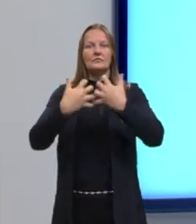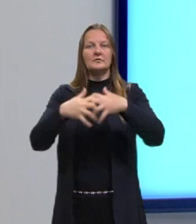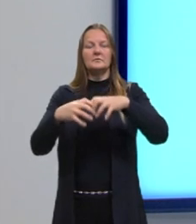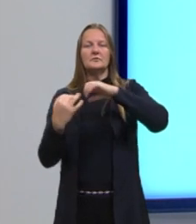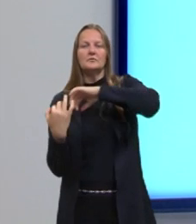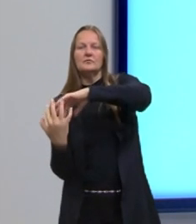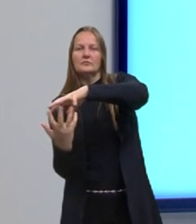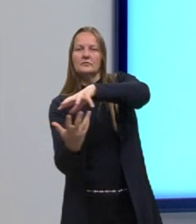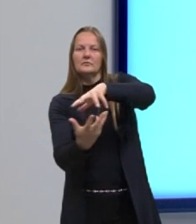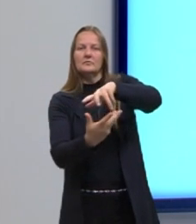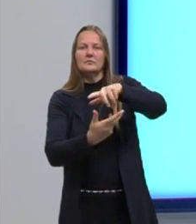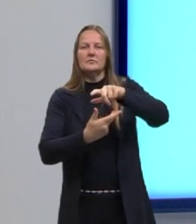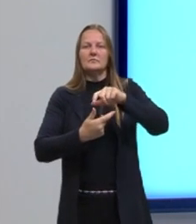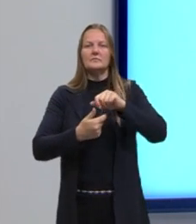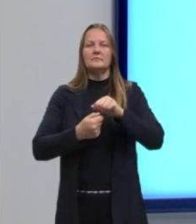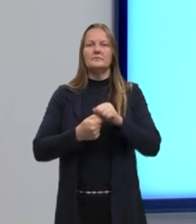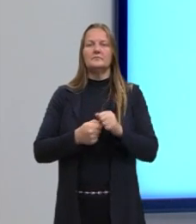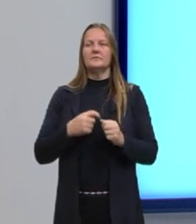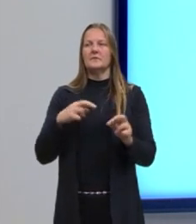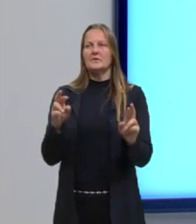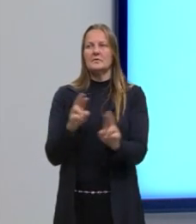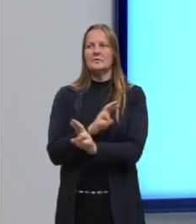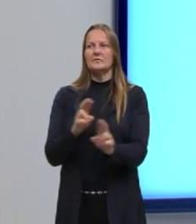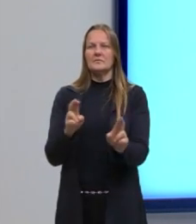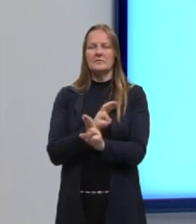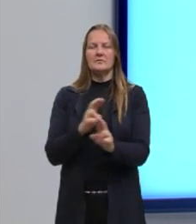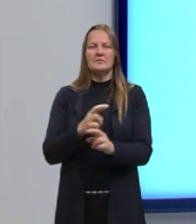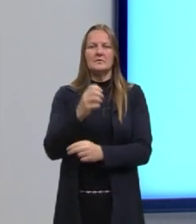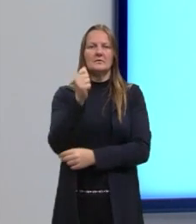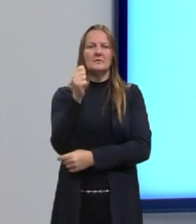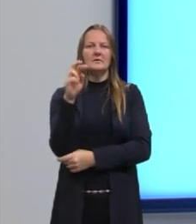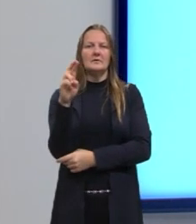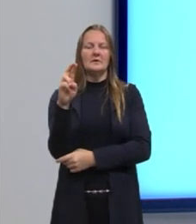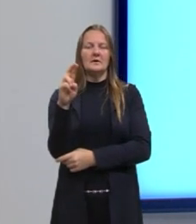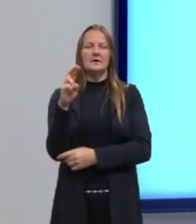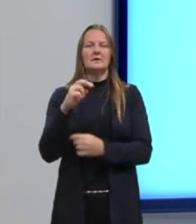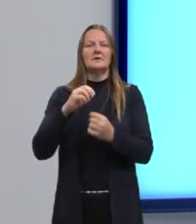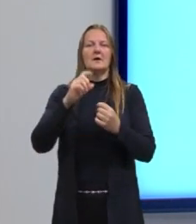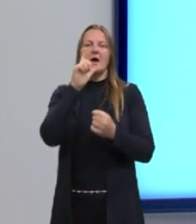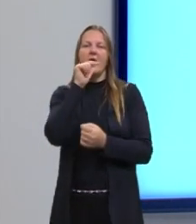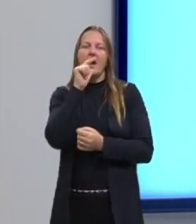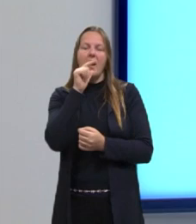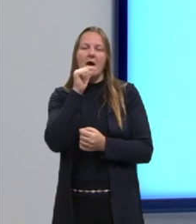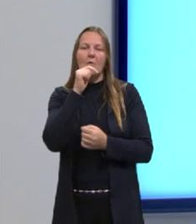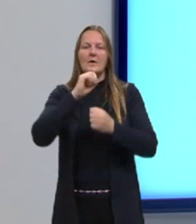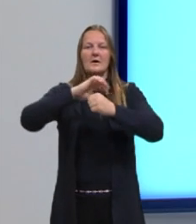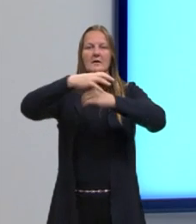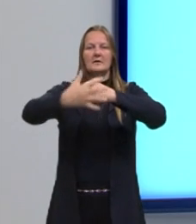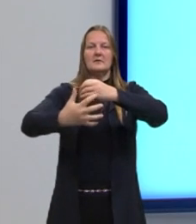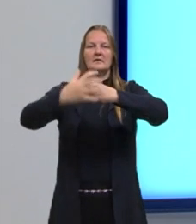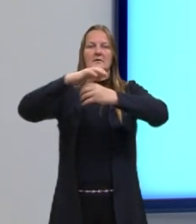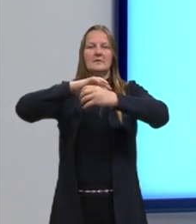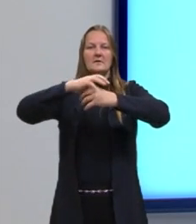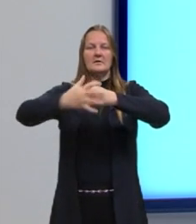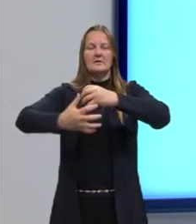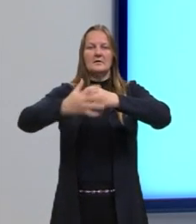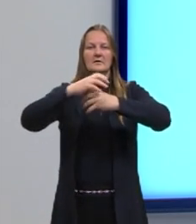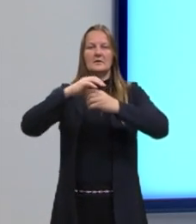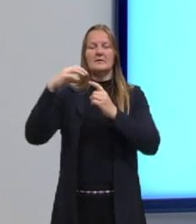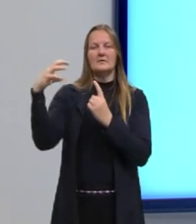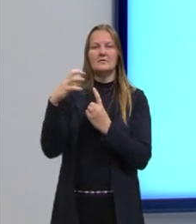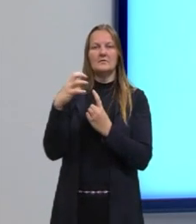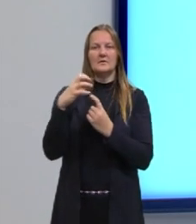que nós já vimos lá interações entre ar água e a atmosfera e essa influência